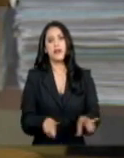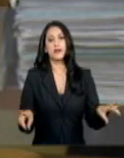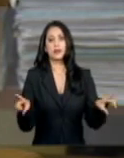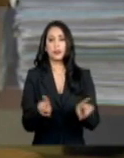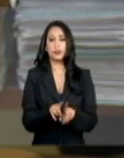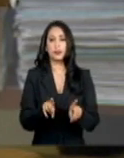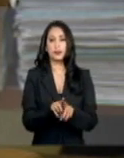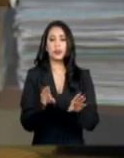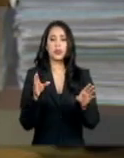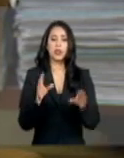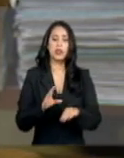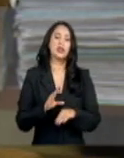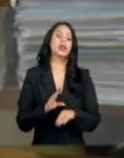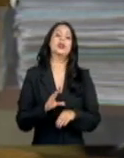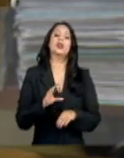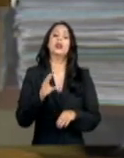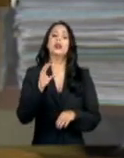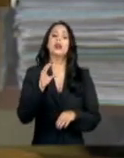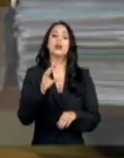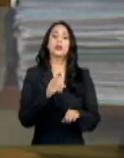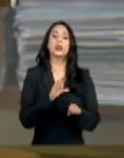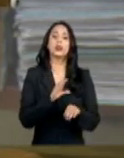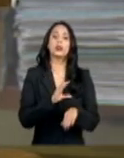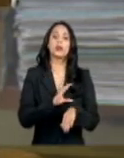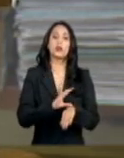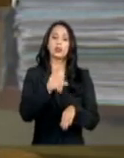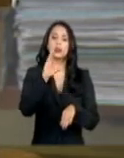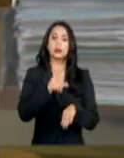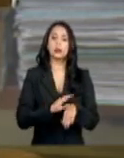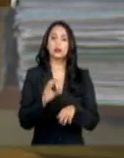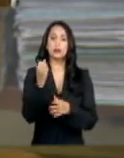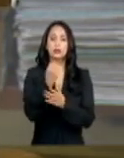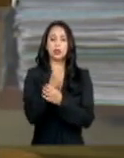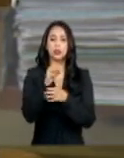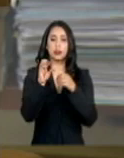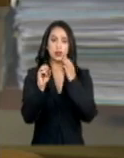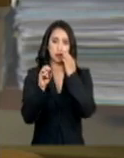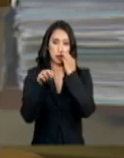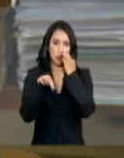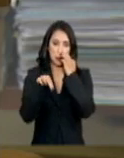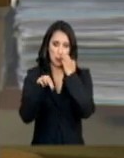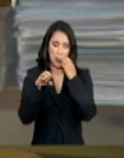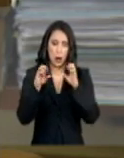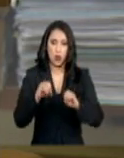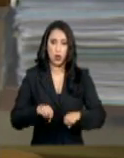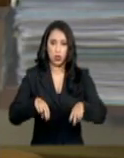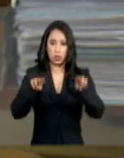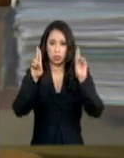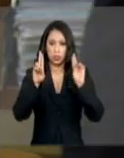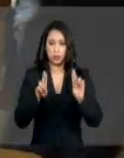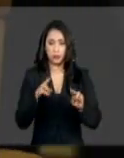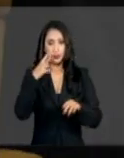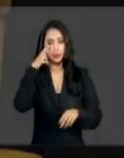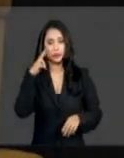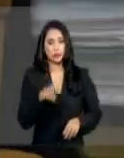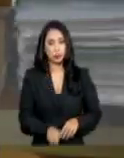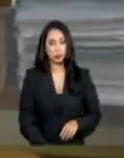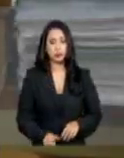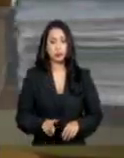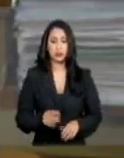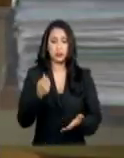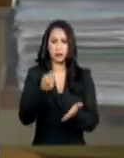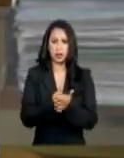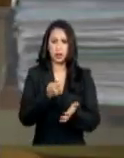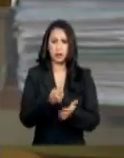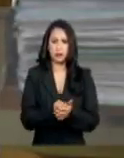de segurança da onu a cujas decisões cujas resoluções submetem-se por determinação expressa da